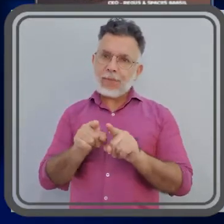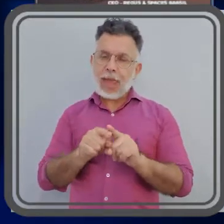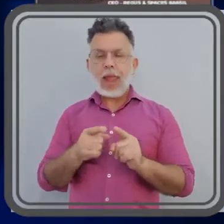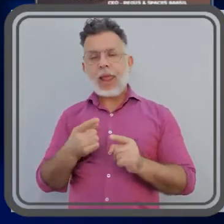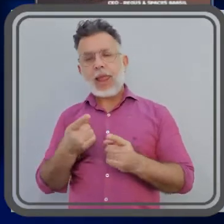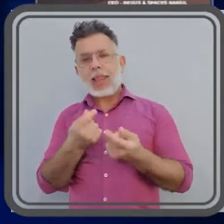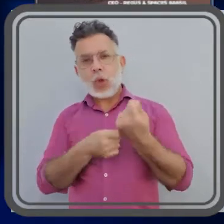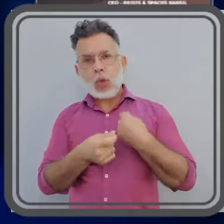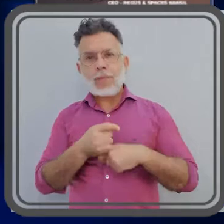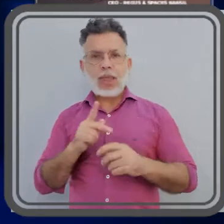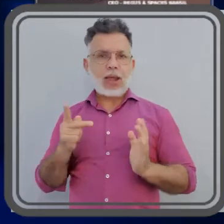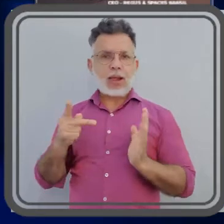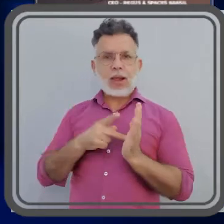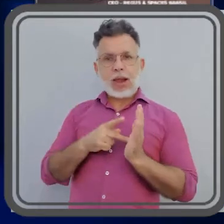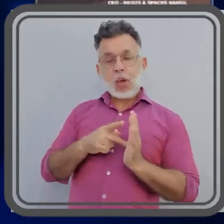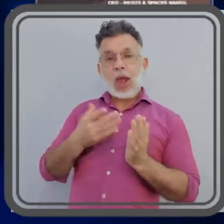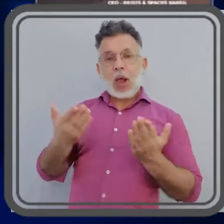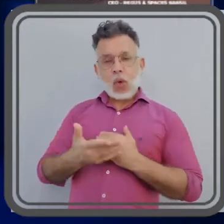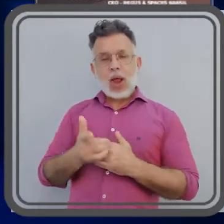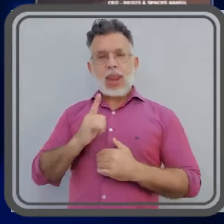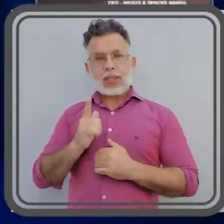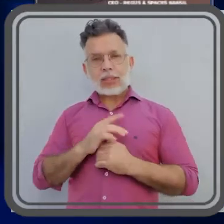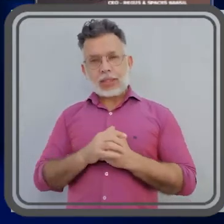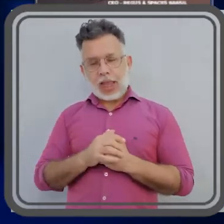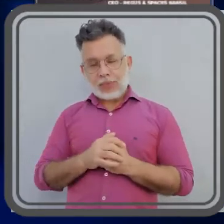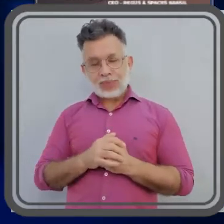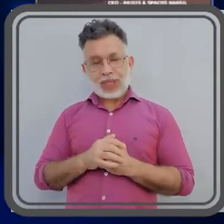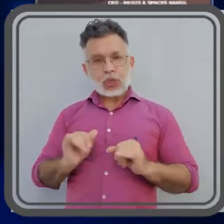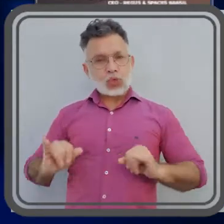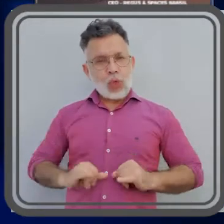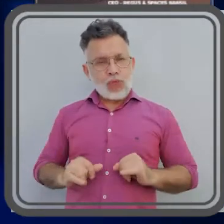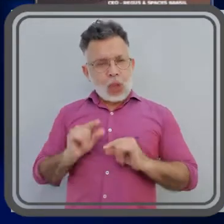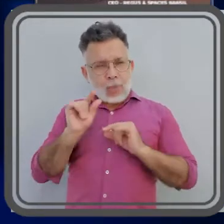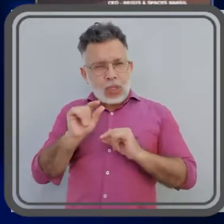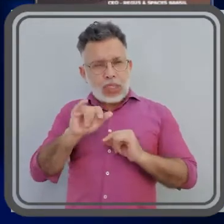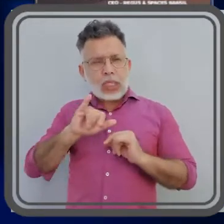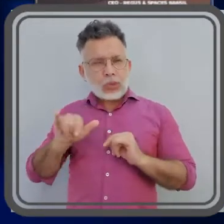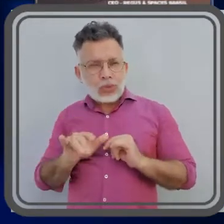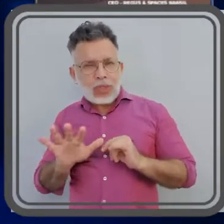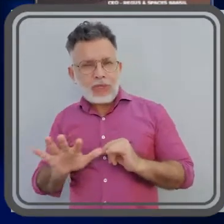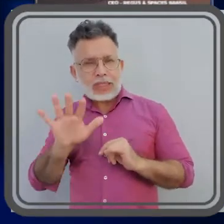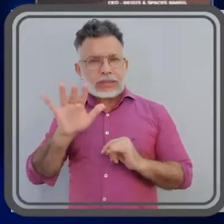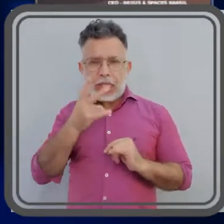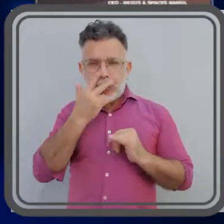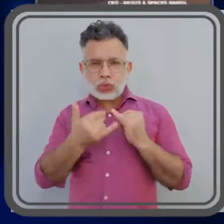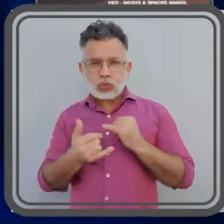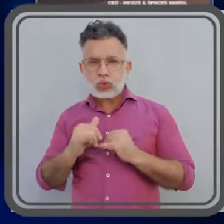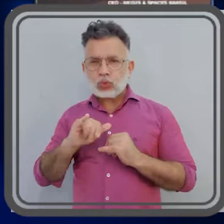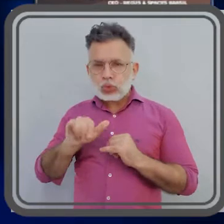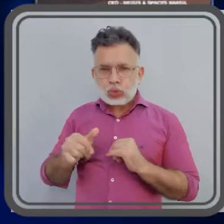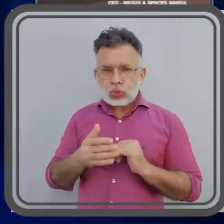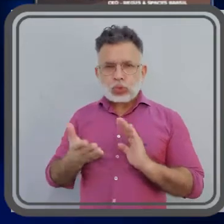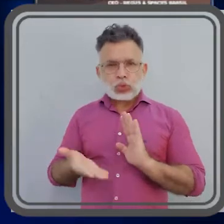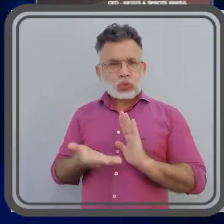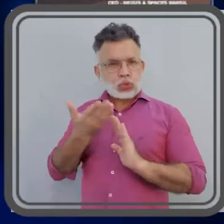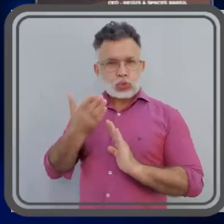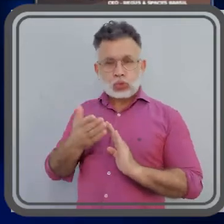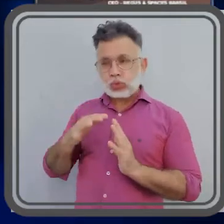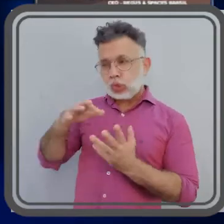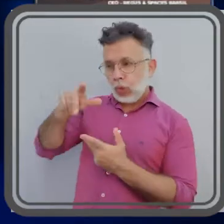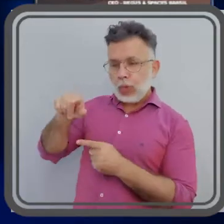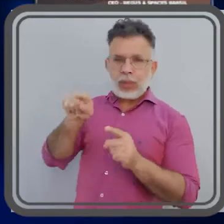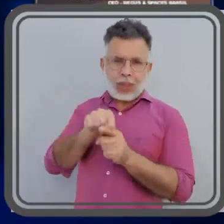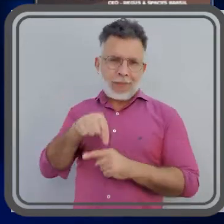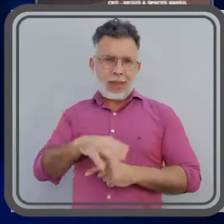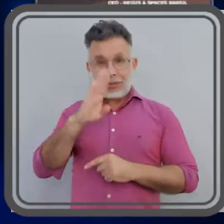economia real também. E agora a gente está sofrendo um pouco de inflação, acho que os juros no mundo, principalmente no Brasil, vão